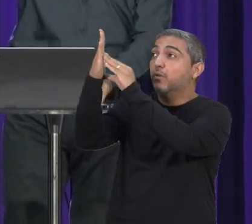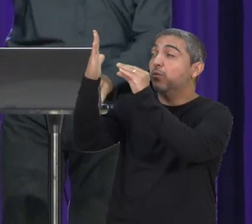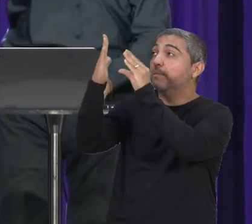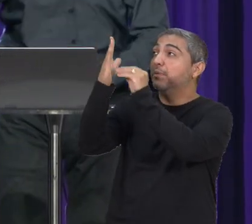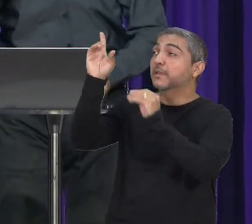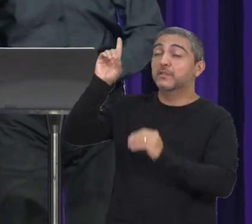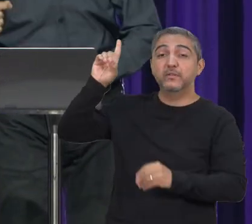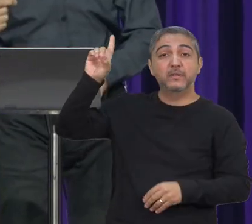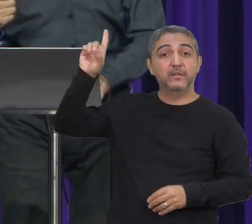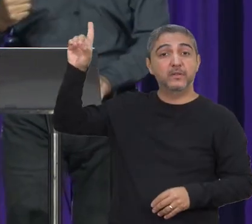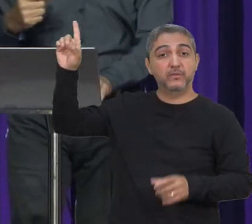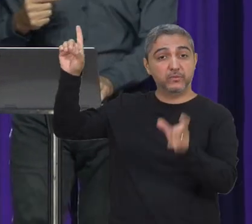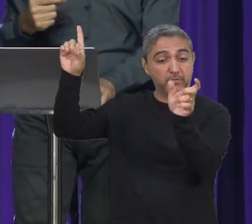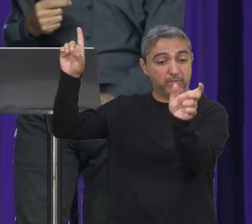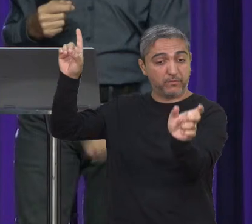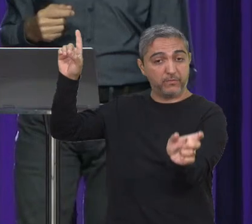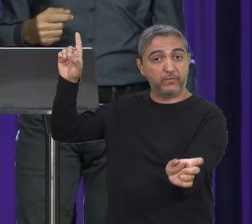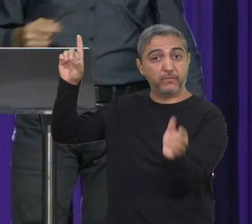e semelhança.